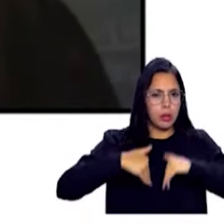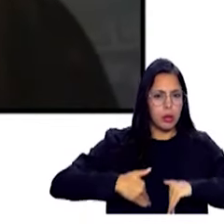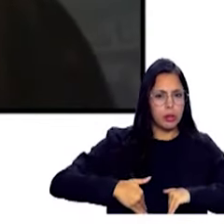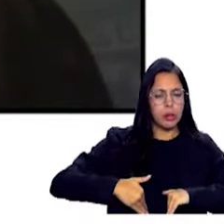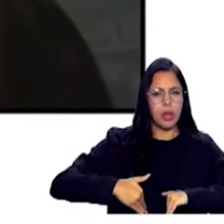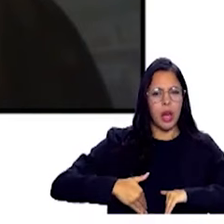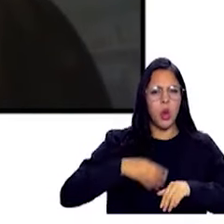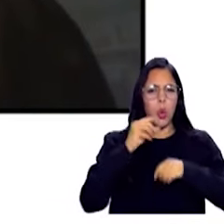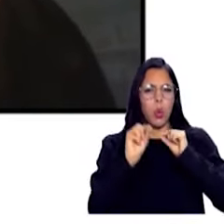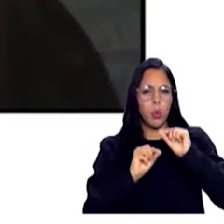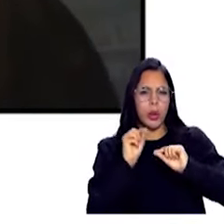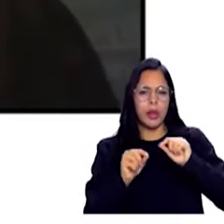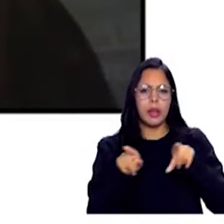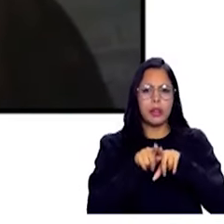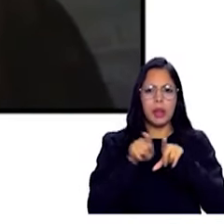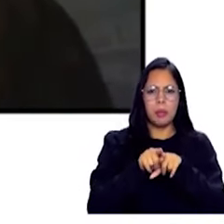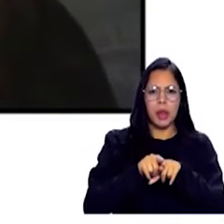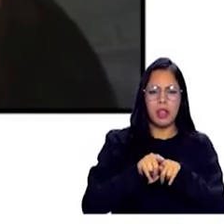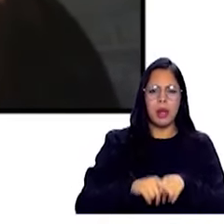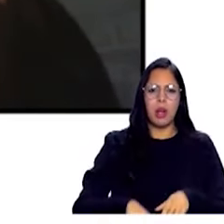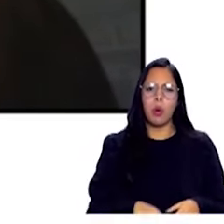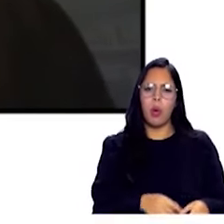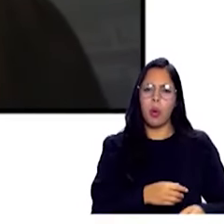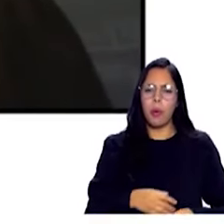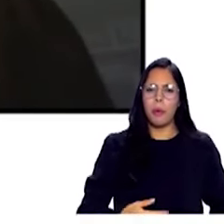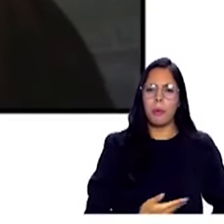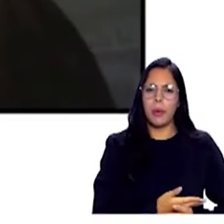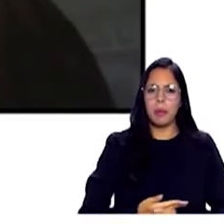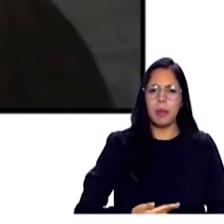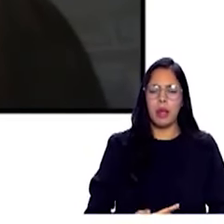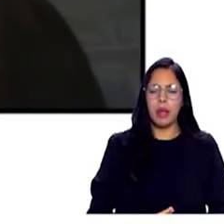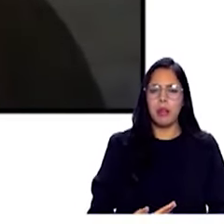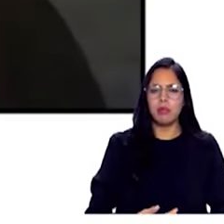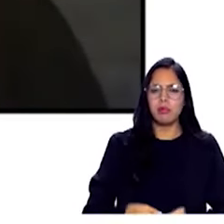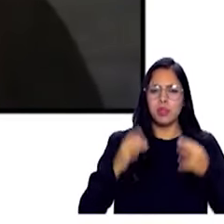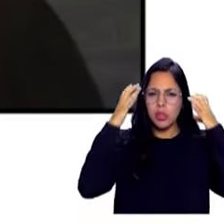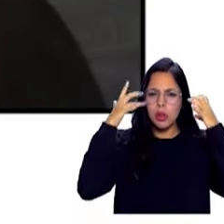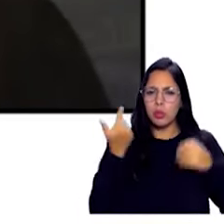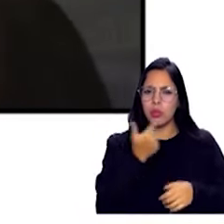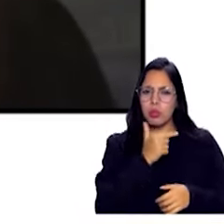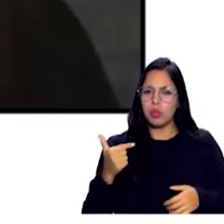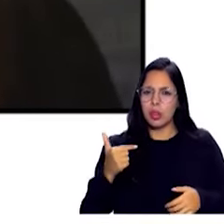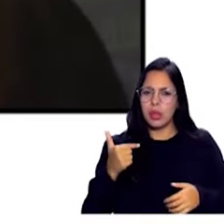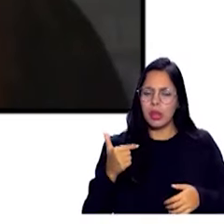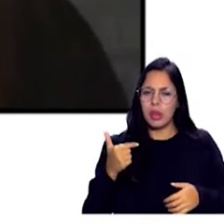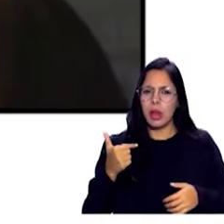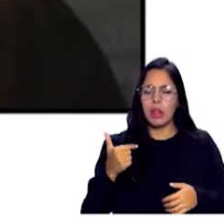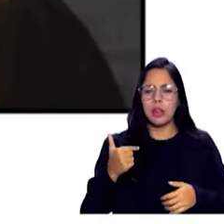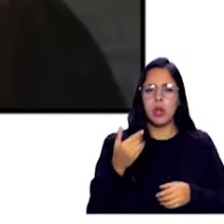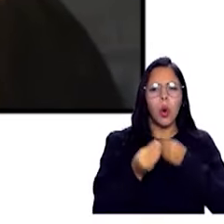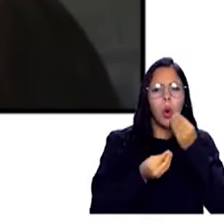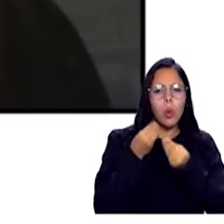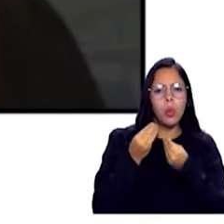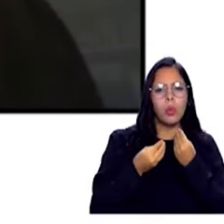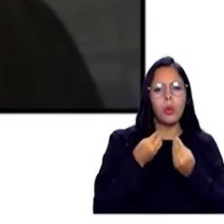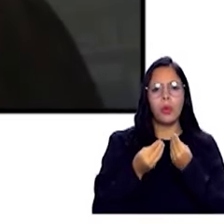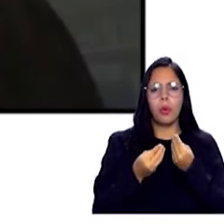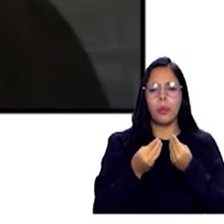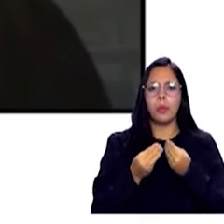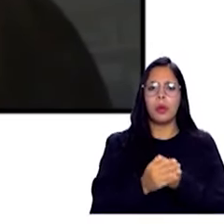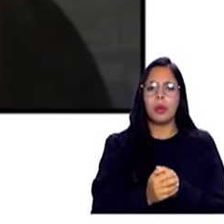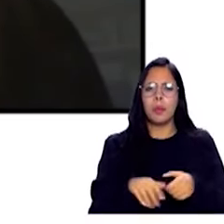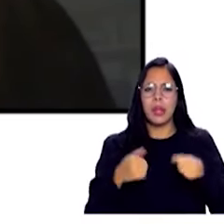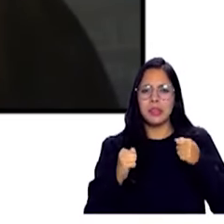quando ele é anencefálico quando ele não tem o cérebro ou não tem uma parte do cérebro deve se considerar que interromper a